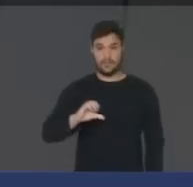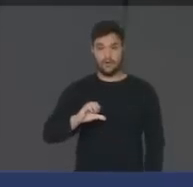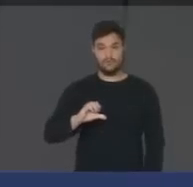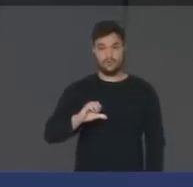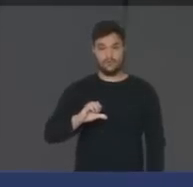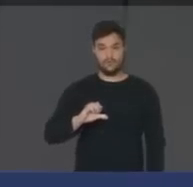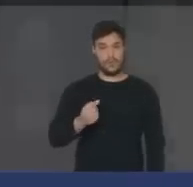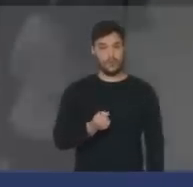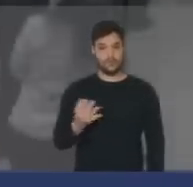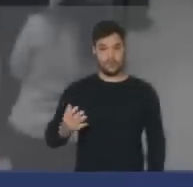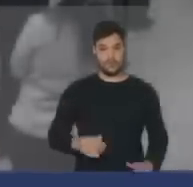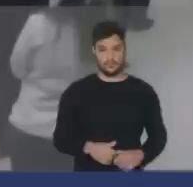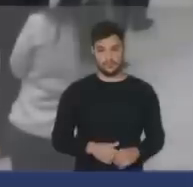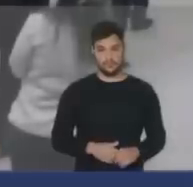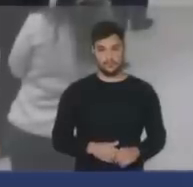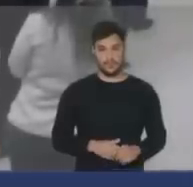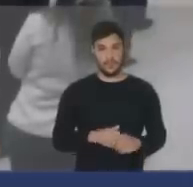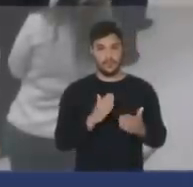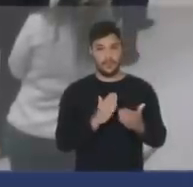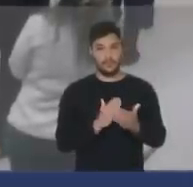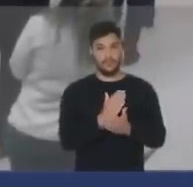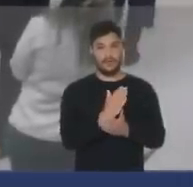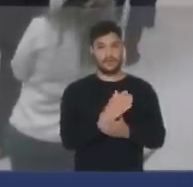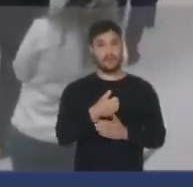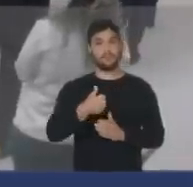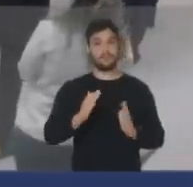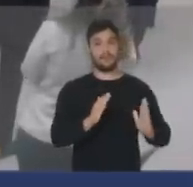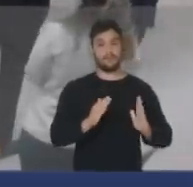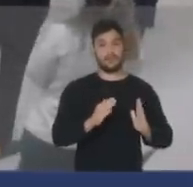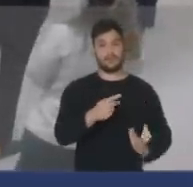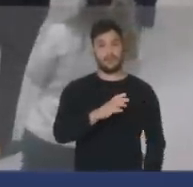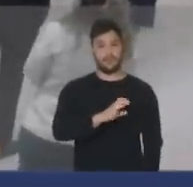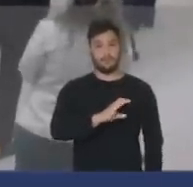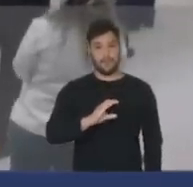499 o quórum. Está aprovada em primeiro turno a